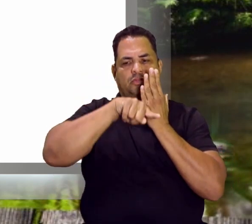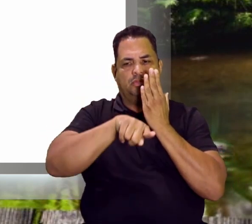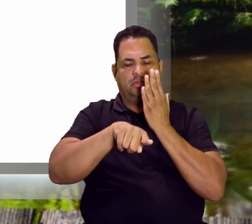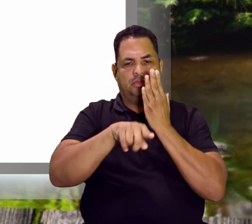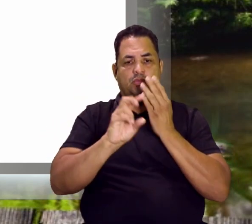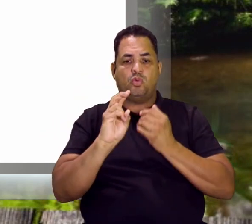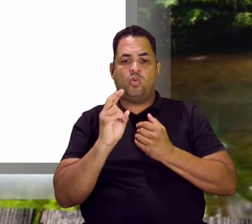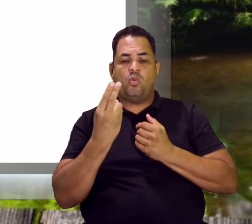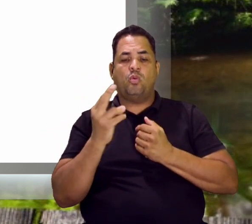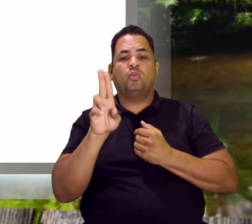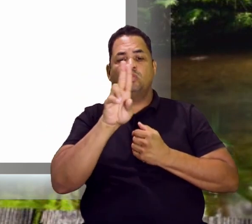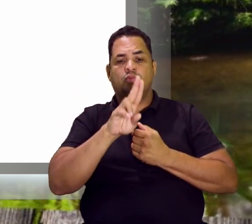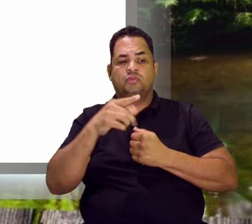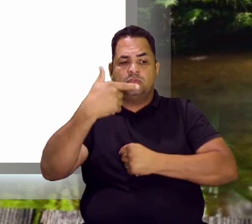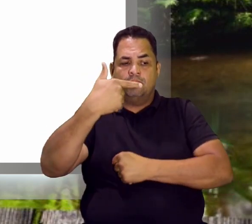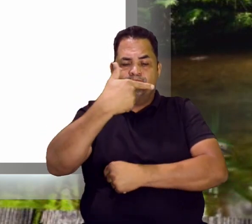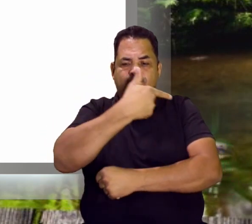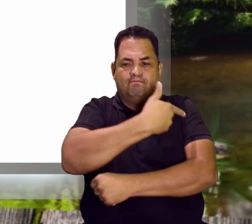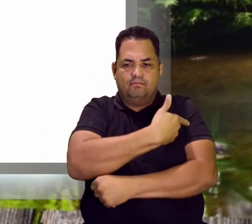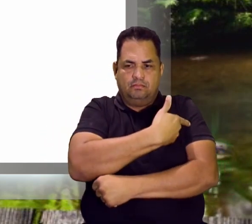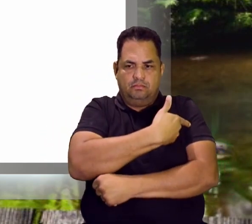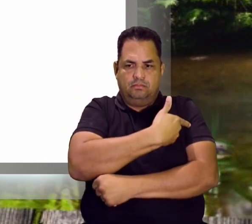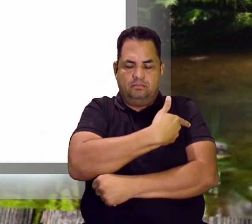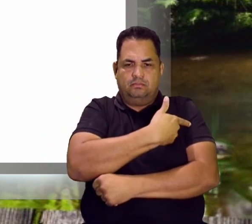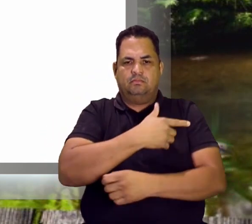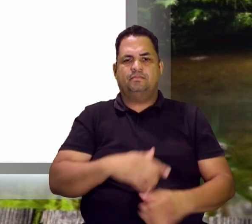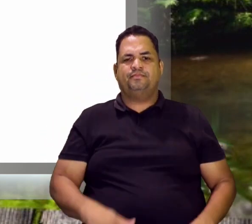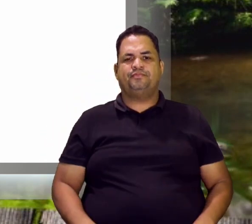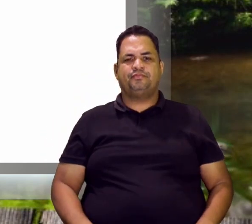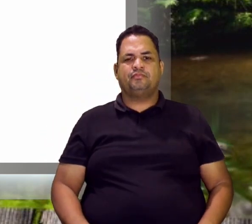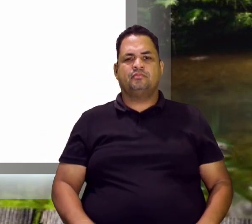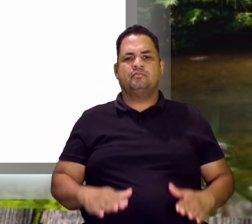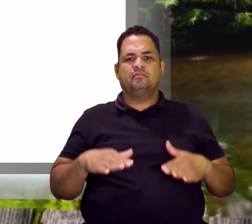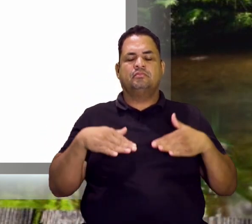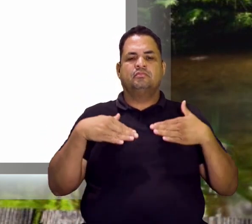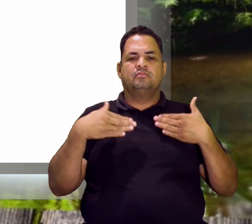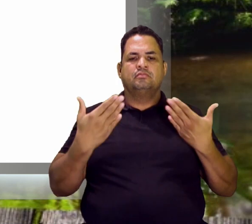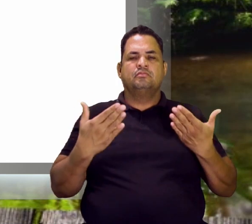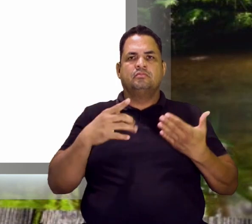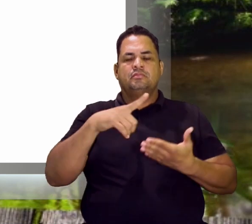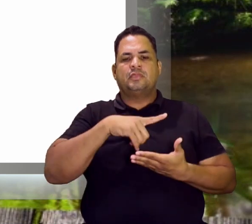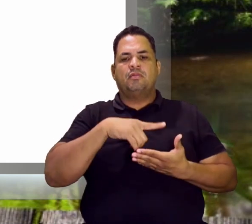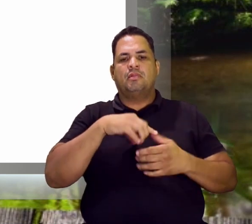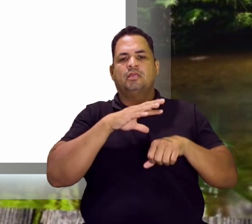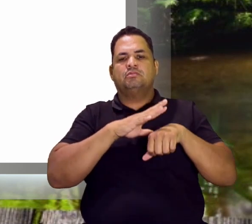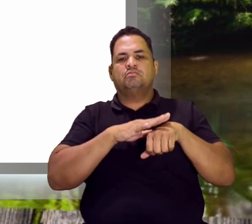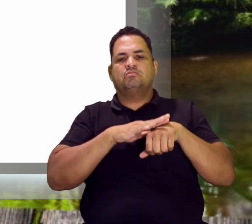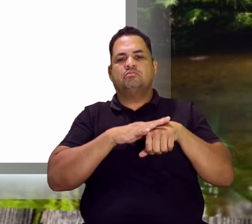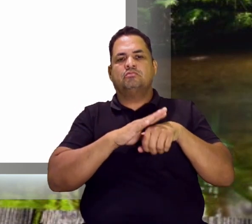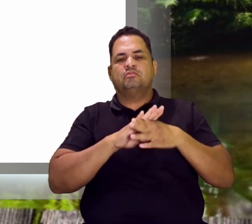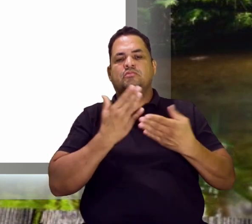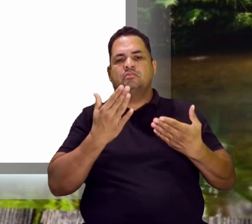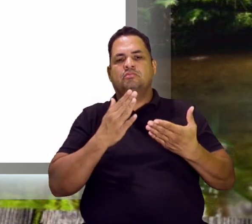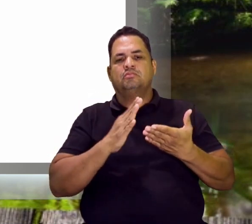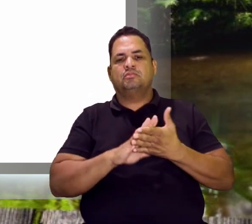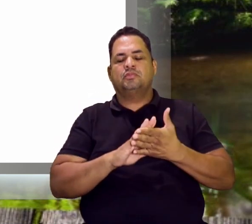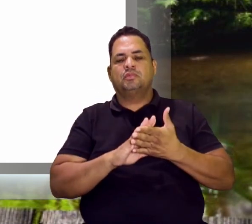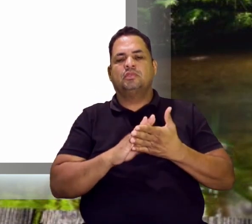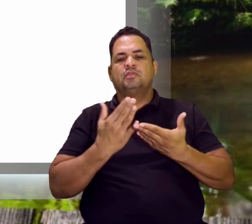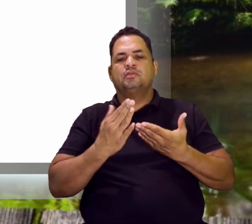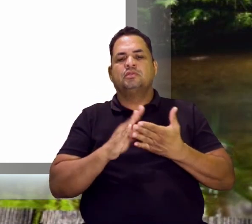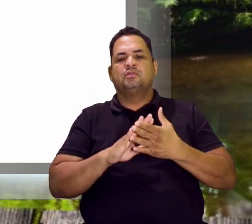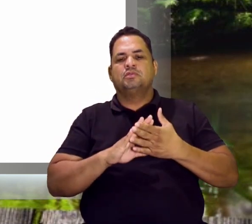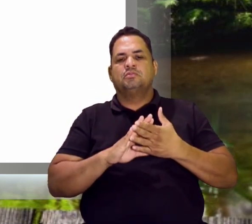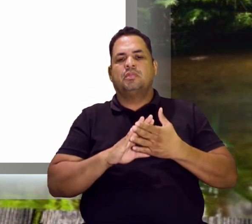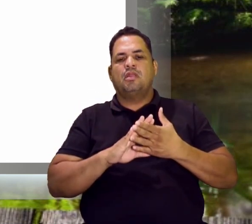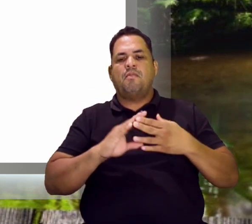mesmos, tá? Quando a gente está com uma doença causada por bactérias, aí a gente usa os